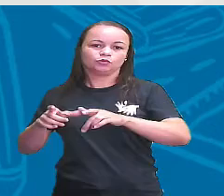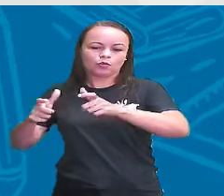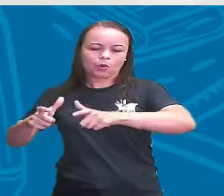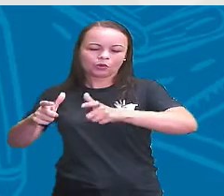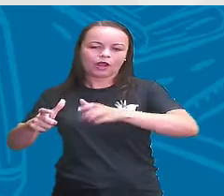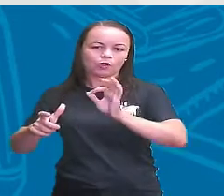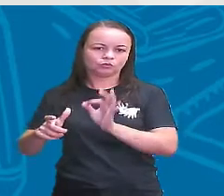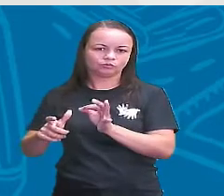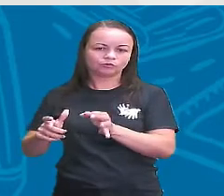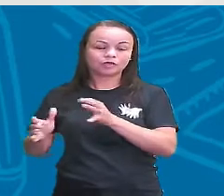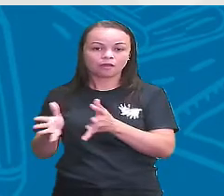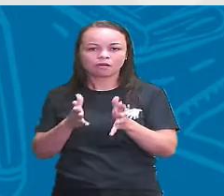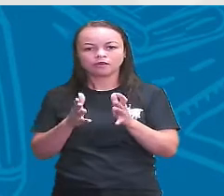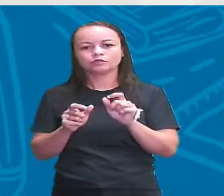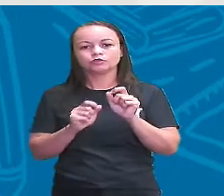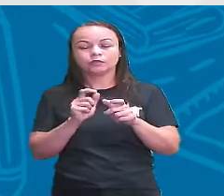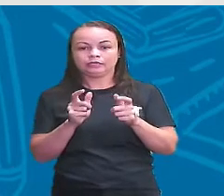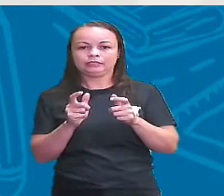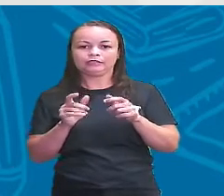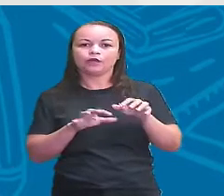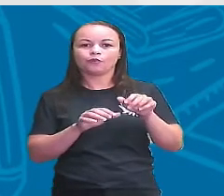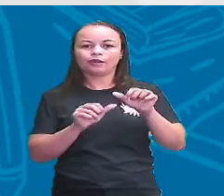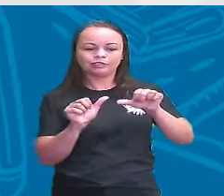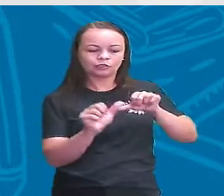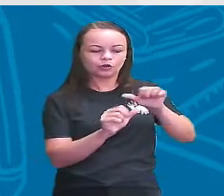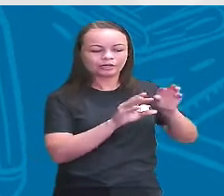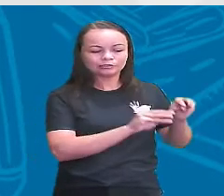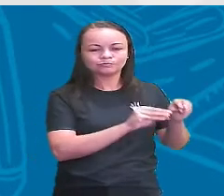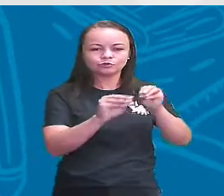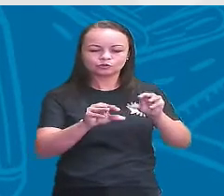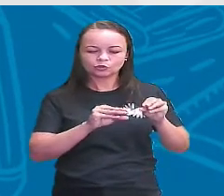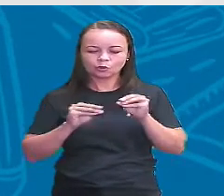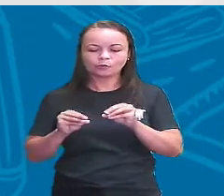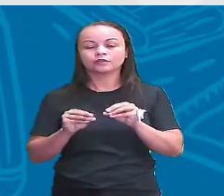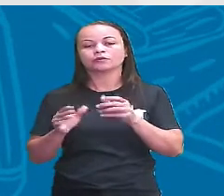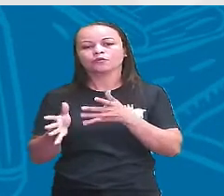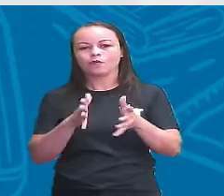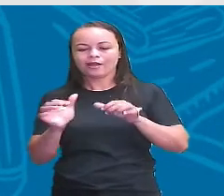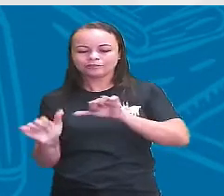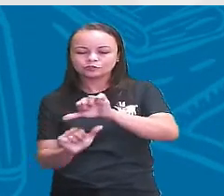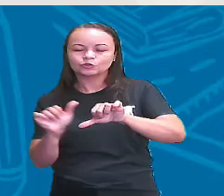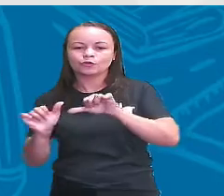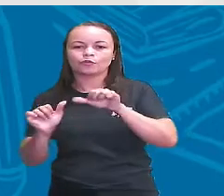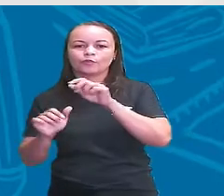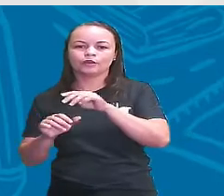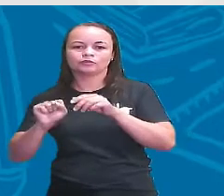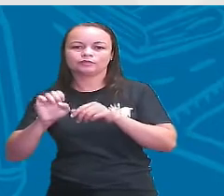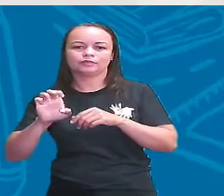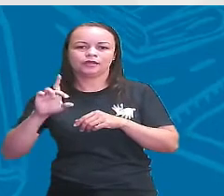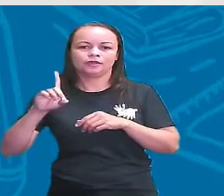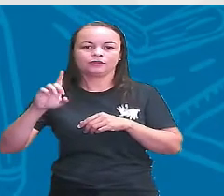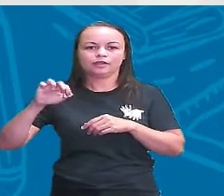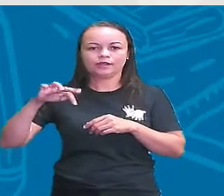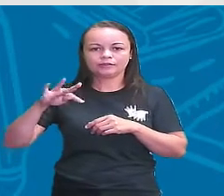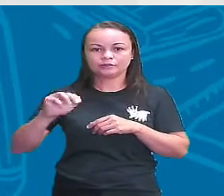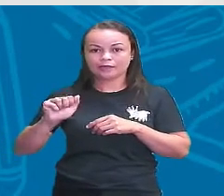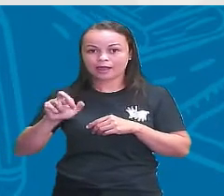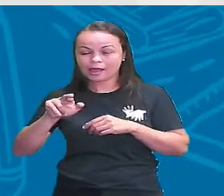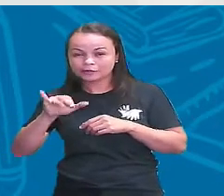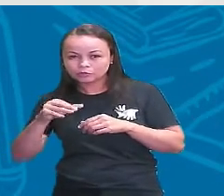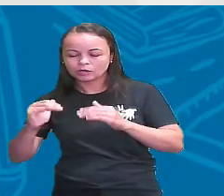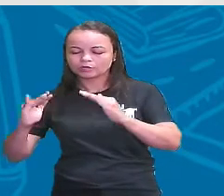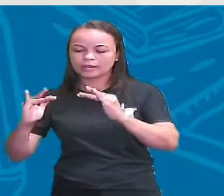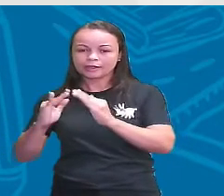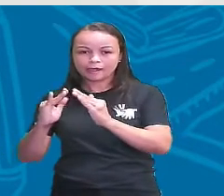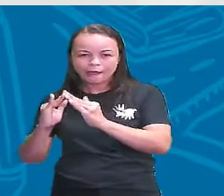os alimentos. Então eles deixaram de ser nômades e passaram a ser sedentários. Eles passaram a morar e fixar moradia em um único lugar,